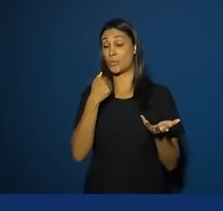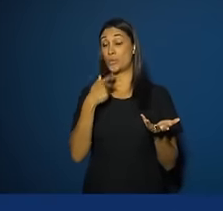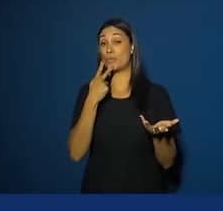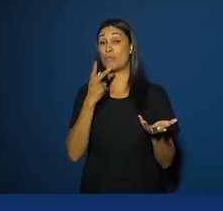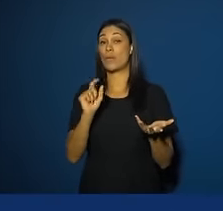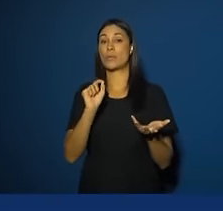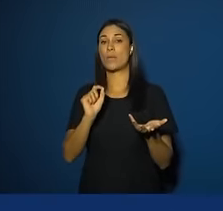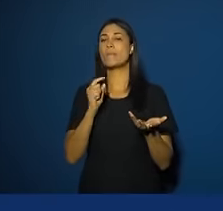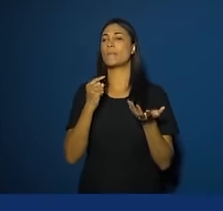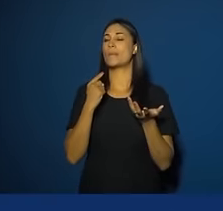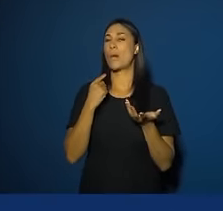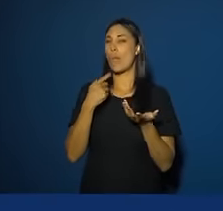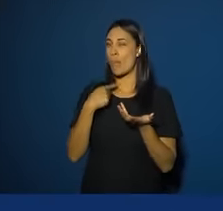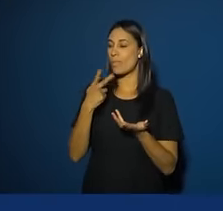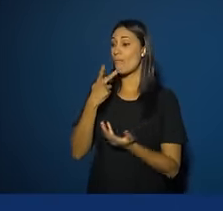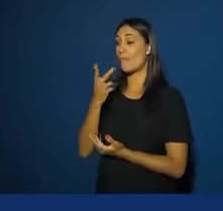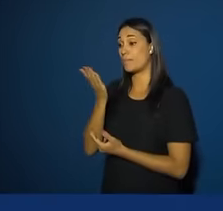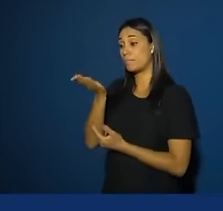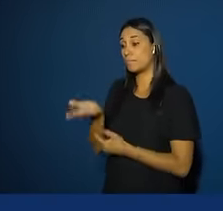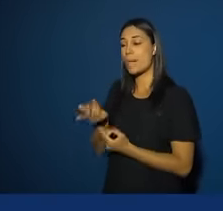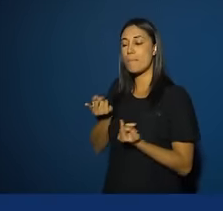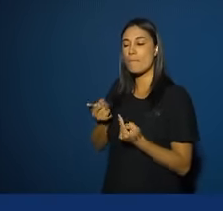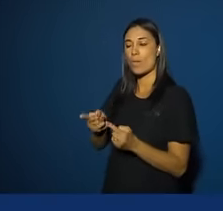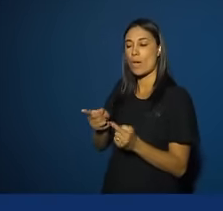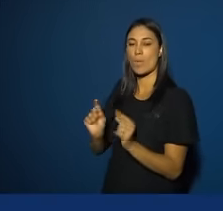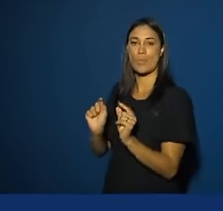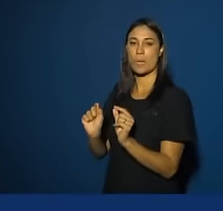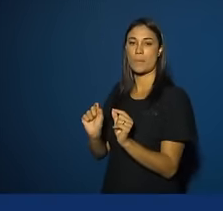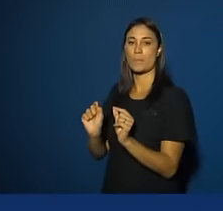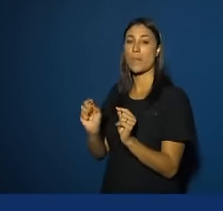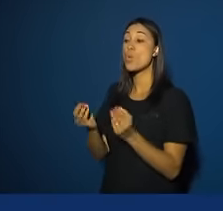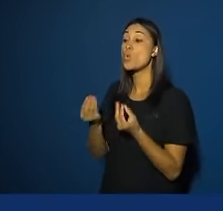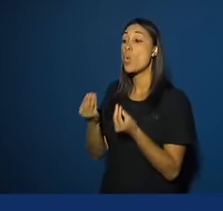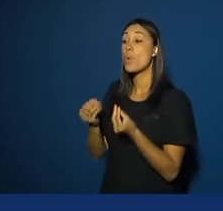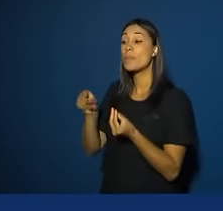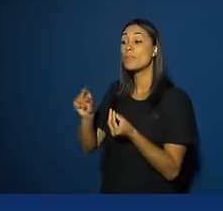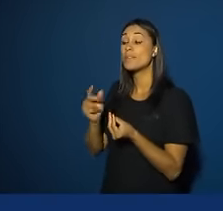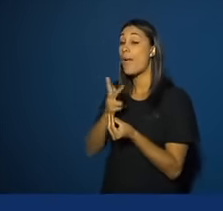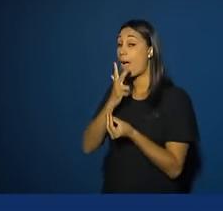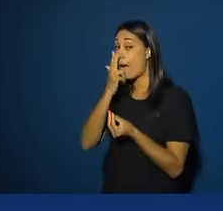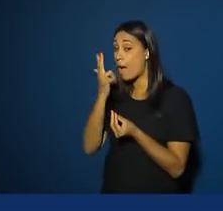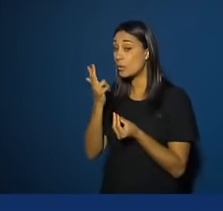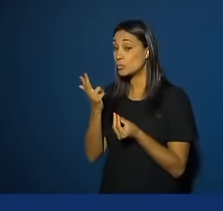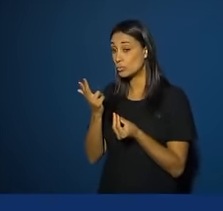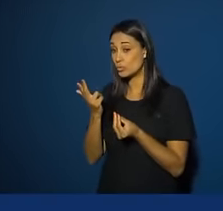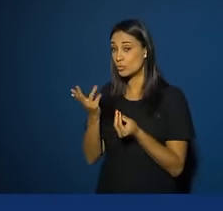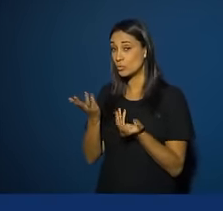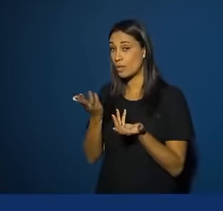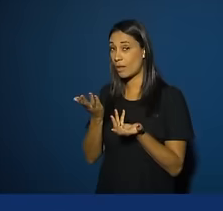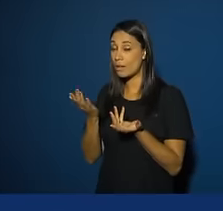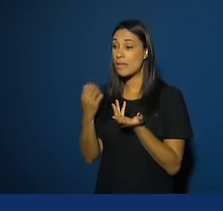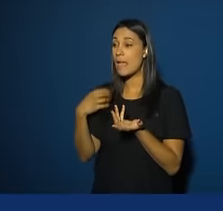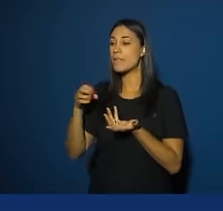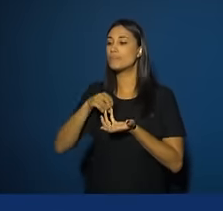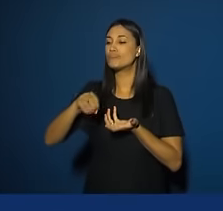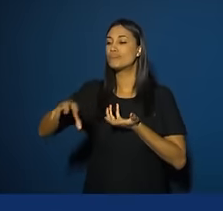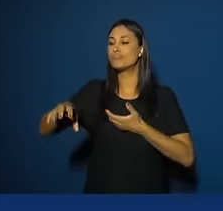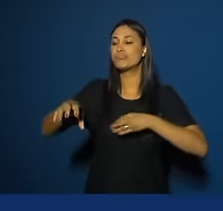falo por muitos quando dirijo a você a seguinte provocação como é que você pode achar que essa